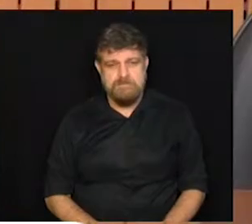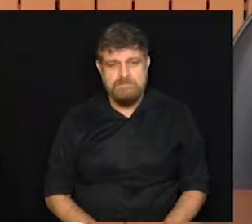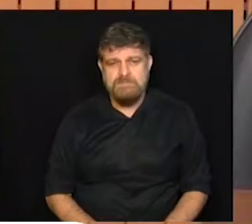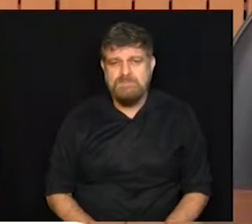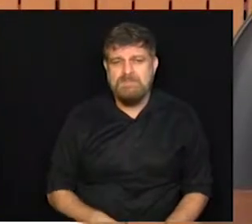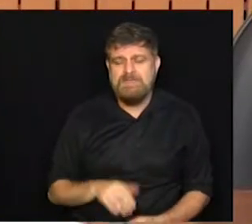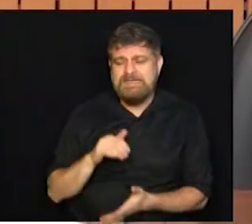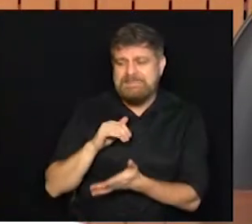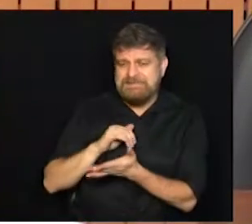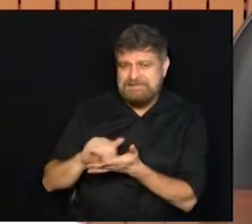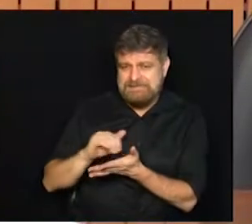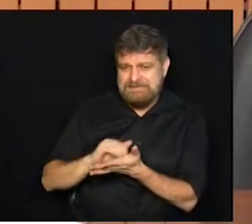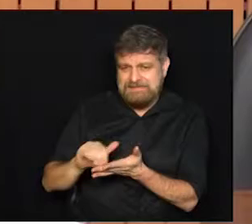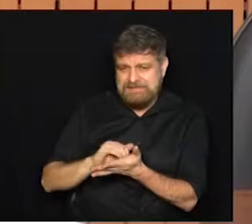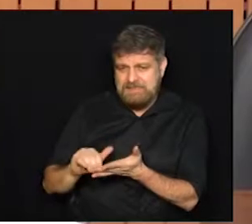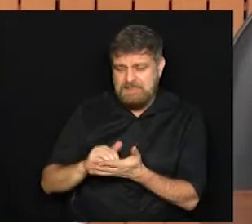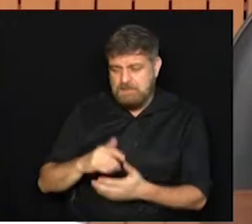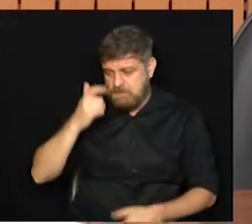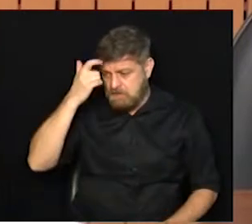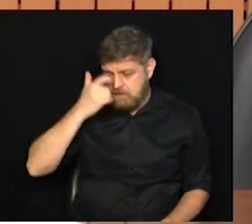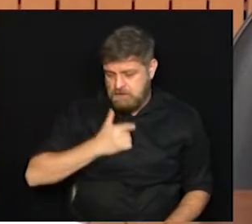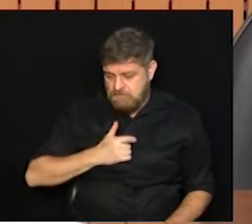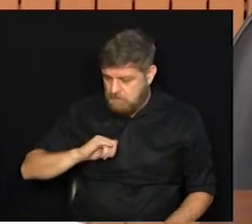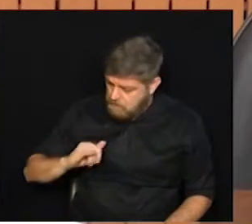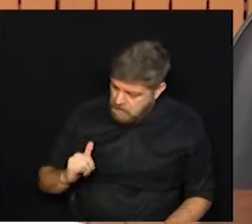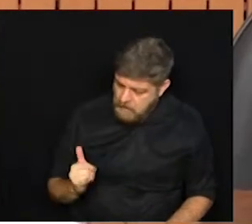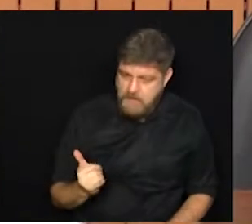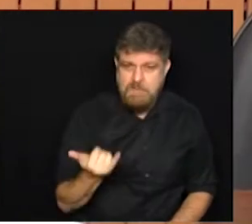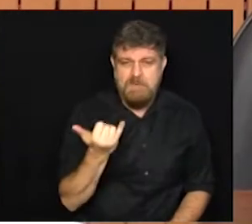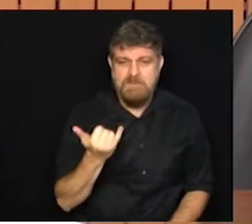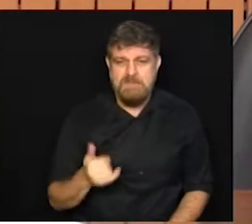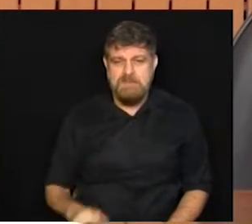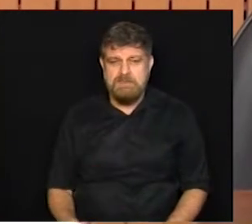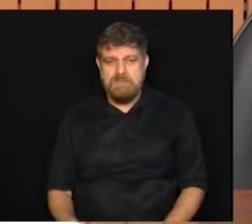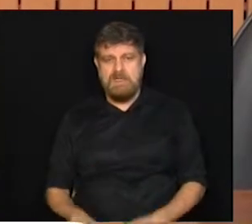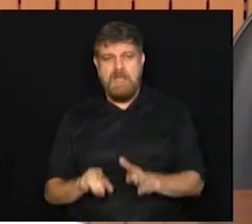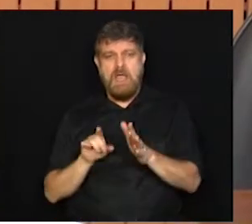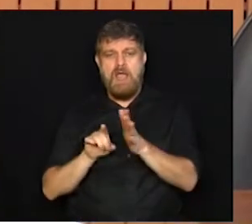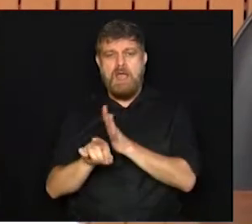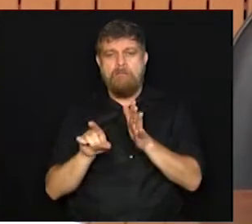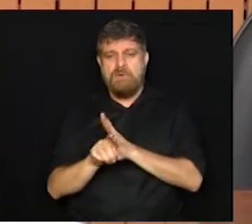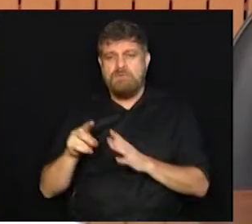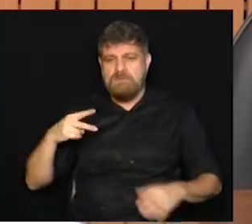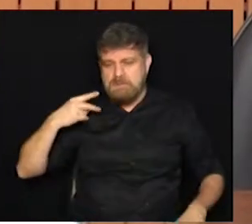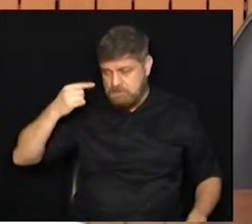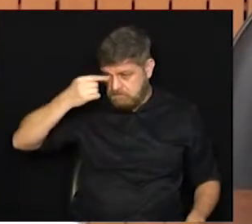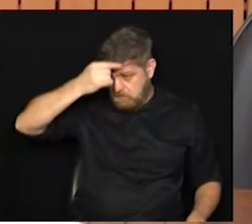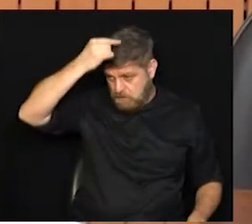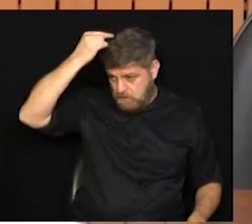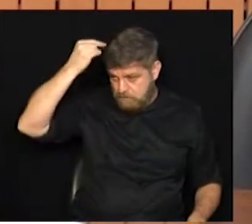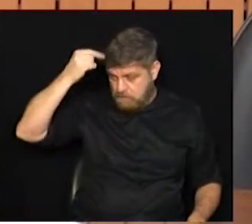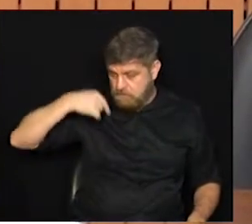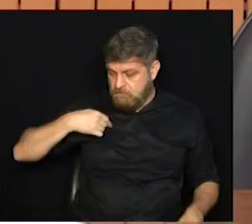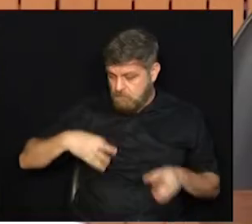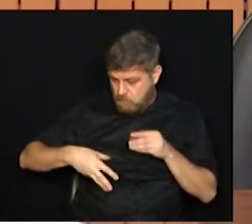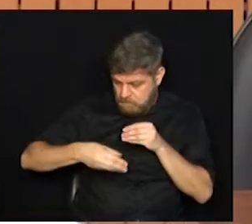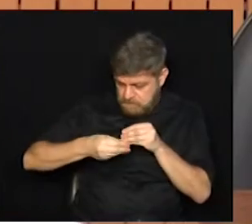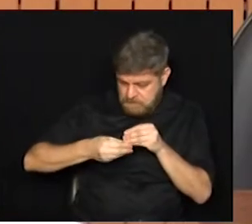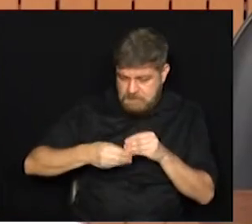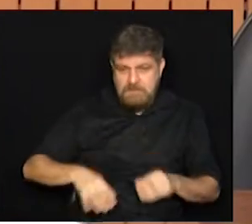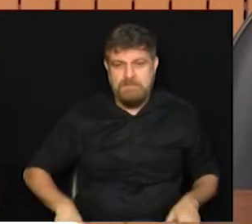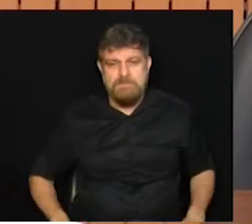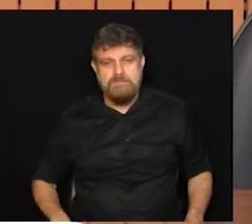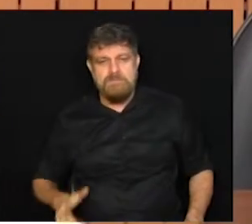Secretário, pegando aí um gancho nessa questão levantada pelo vereador Paulo Gaspar, em uma